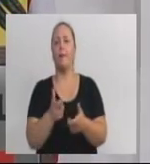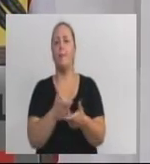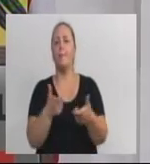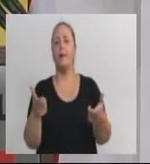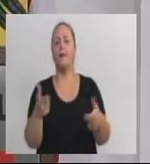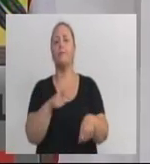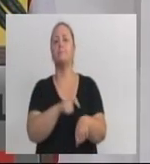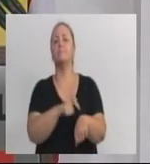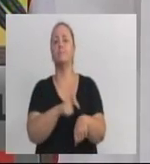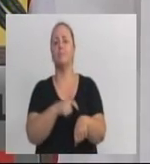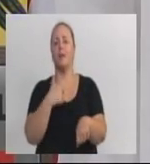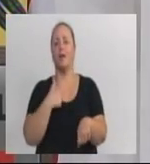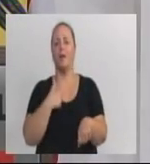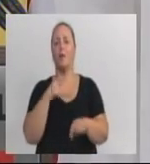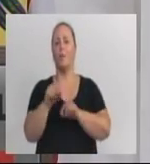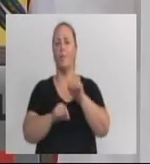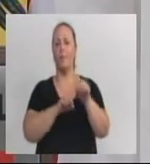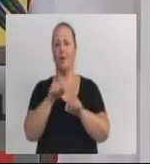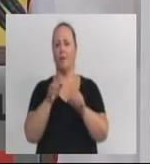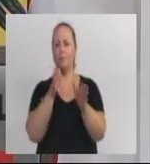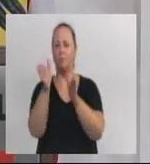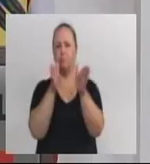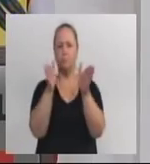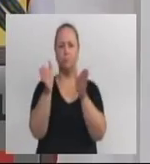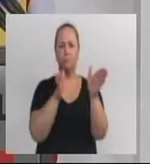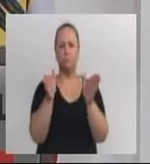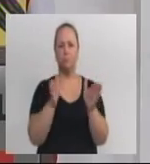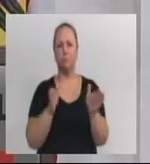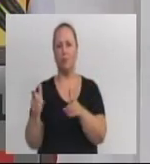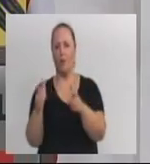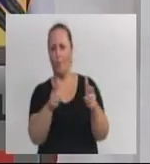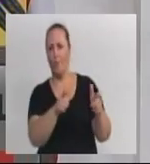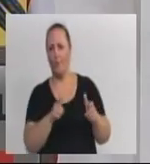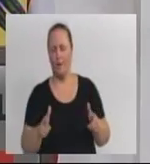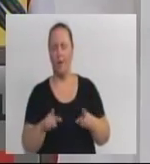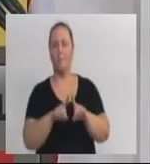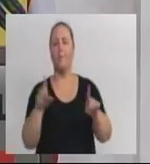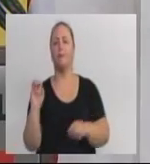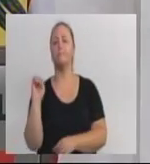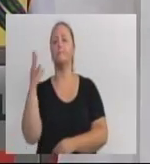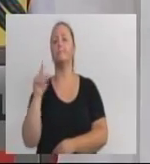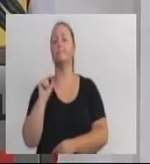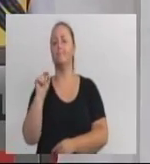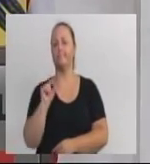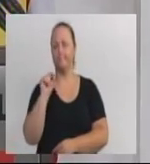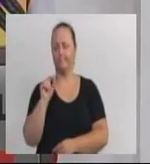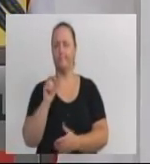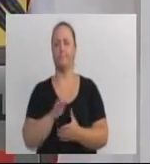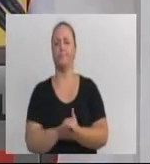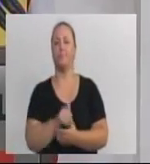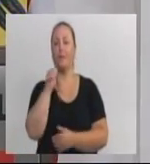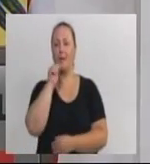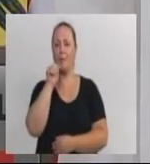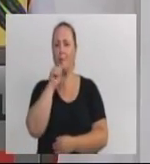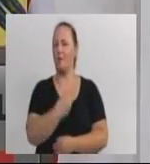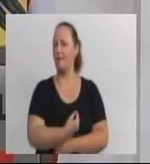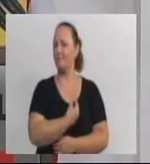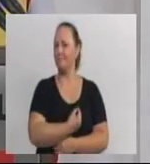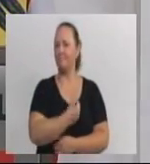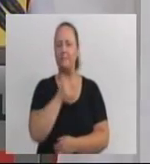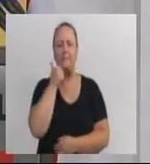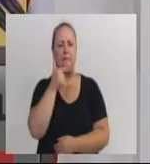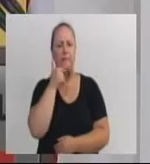que era intermunicipal, o que aconteceu? As pessoas, as mulheres lá, não tiveram